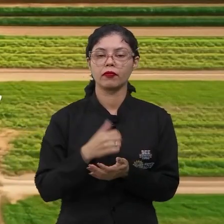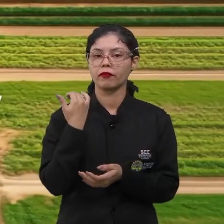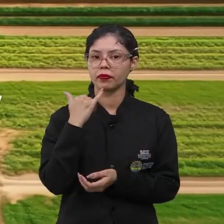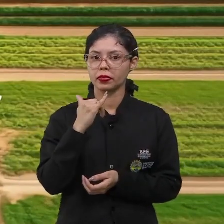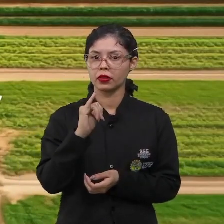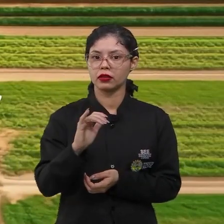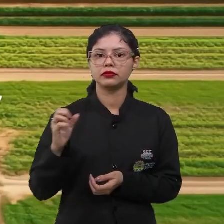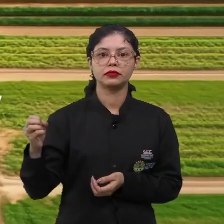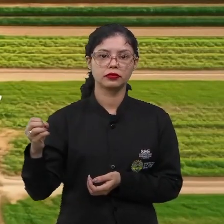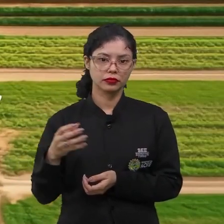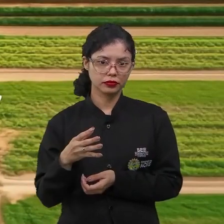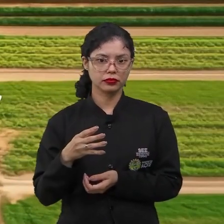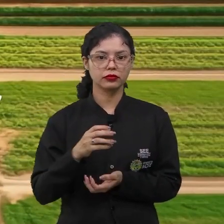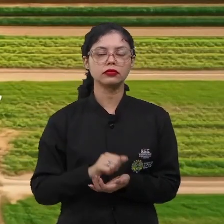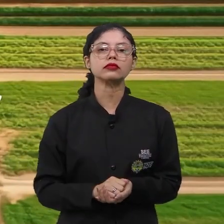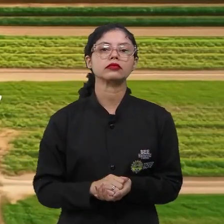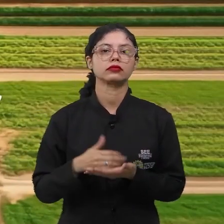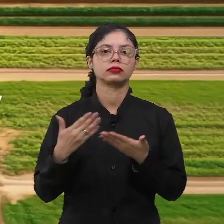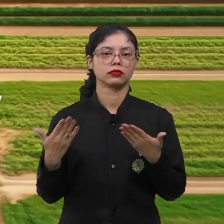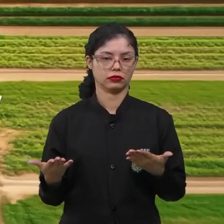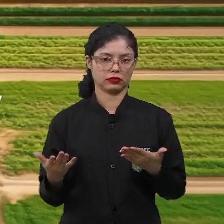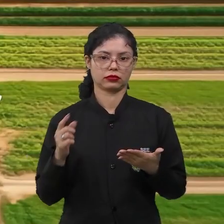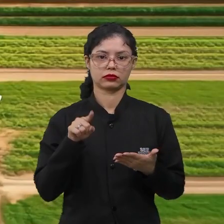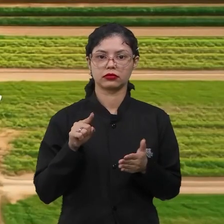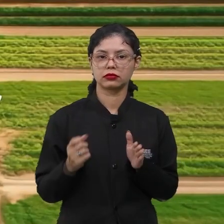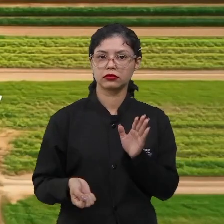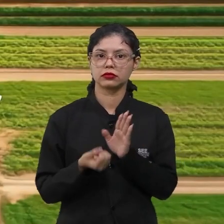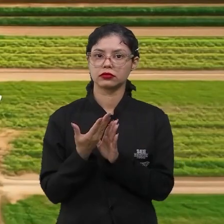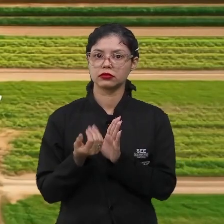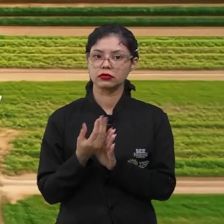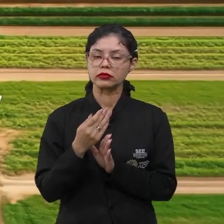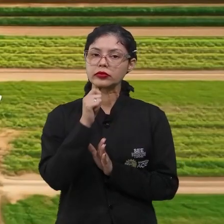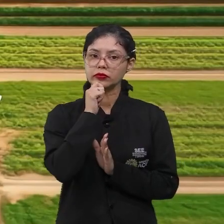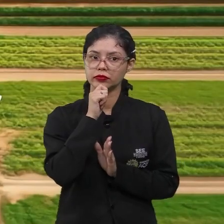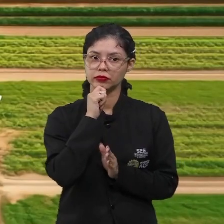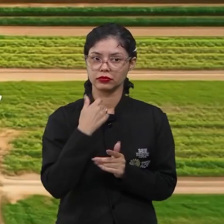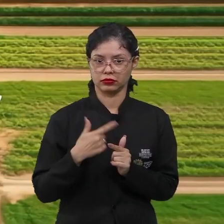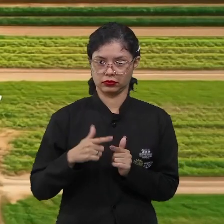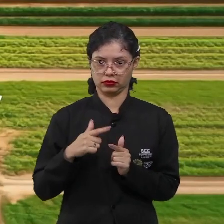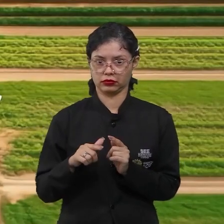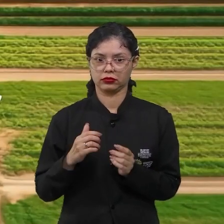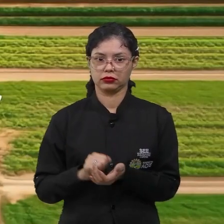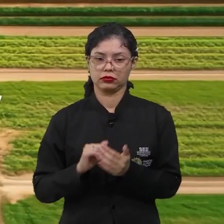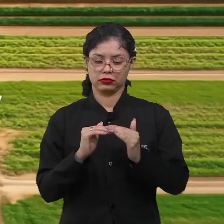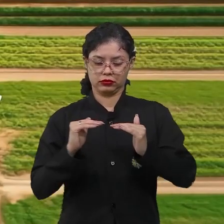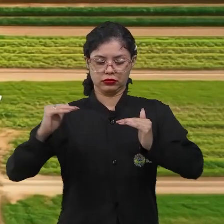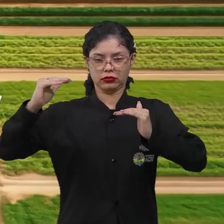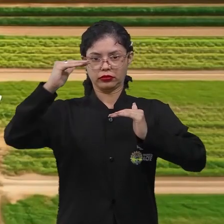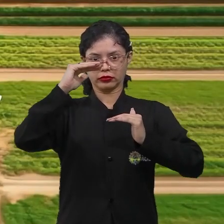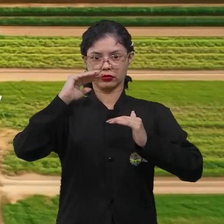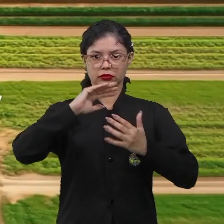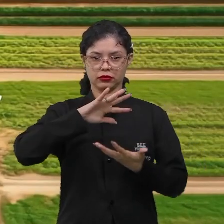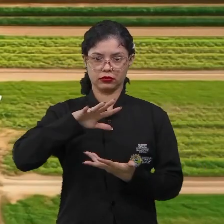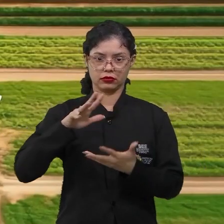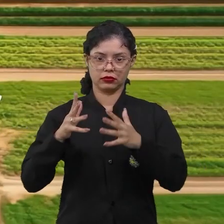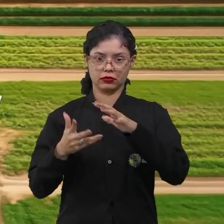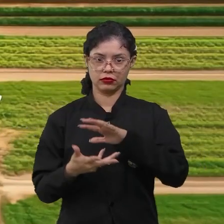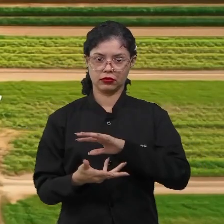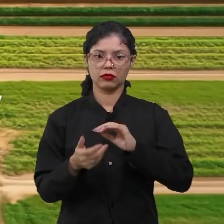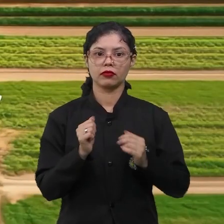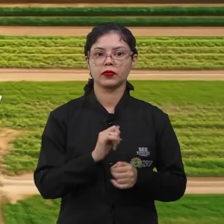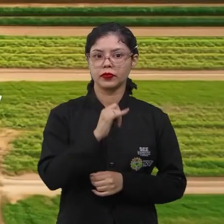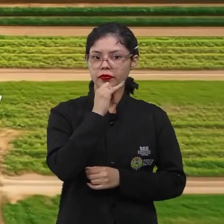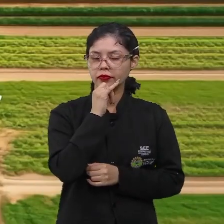energias renováveis. Então, isso gera tensões entre potências mundiais. Aí aqui eu trouxe